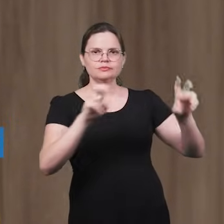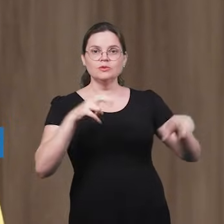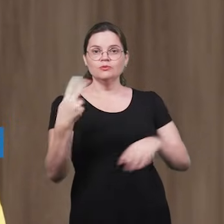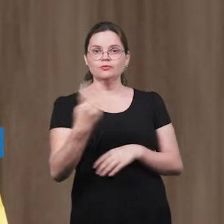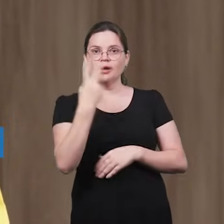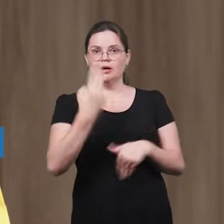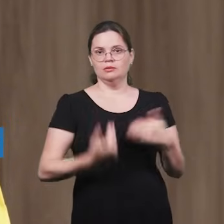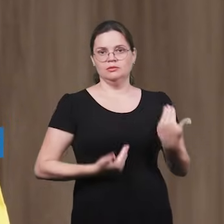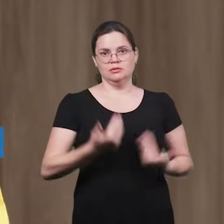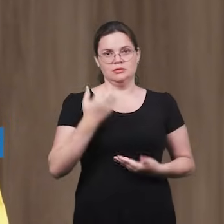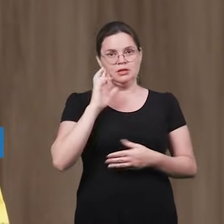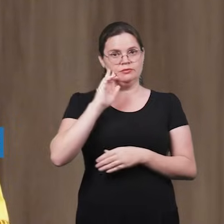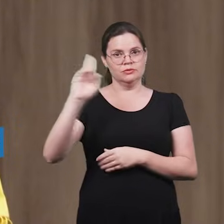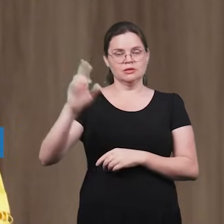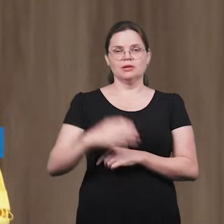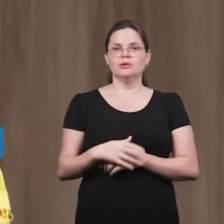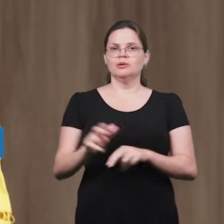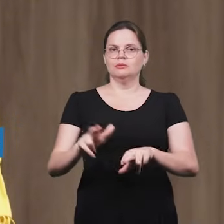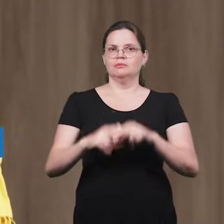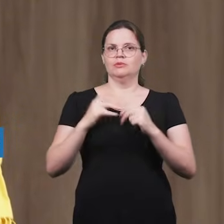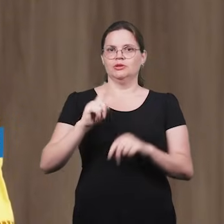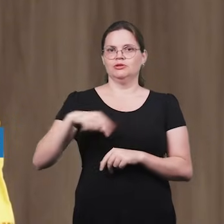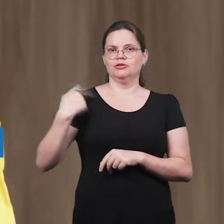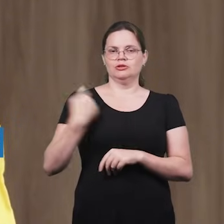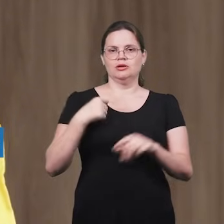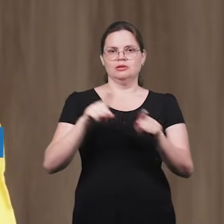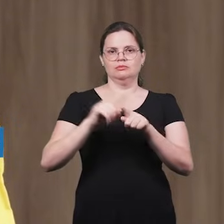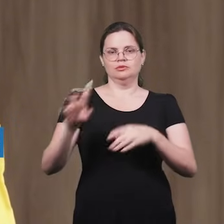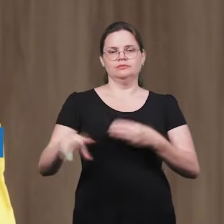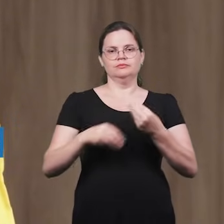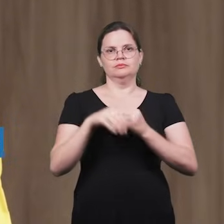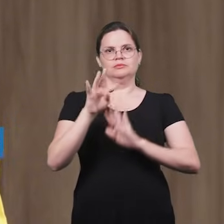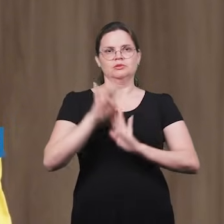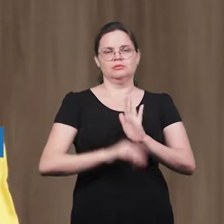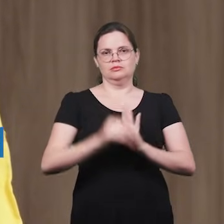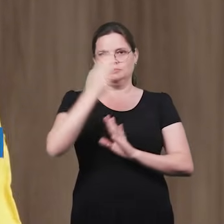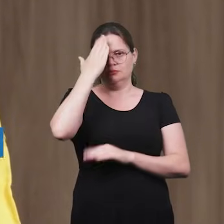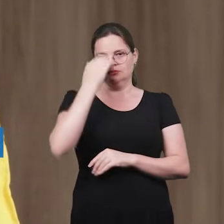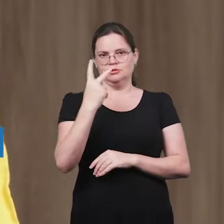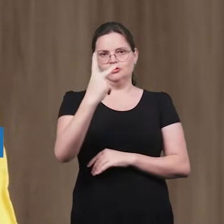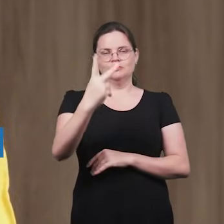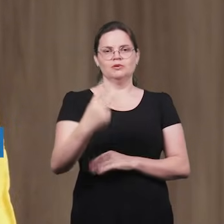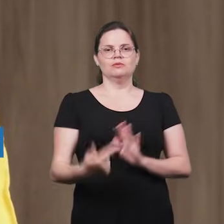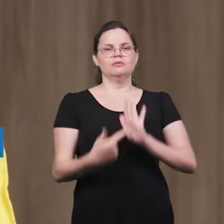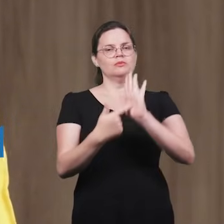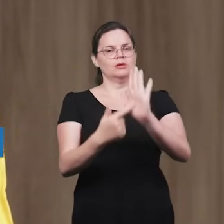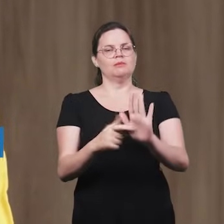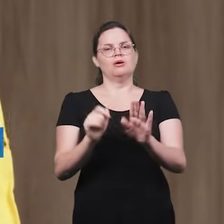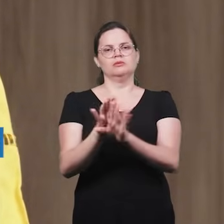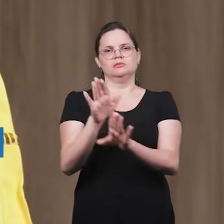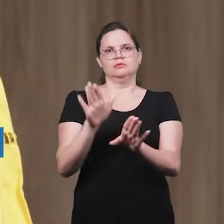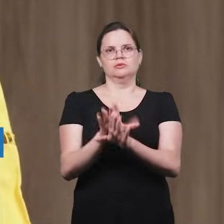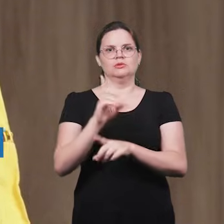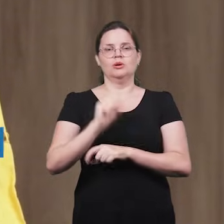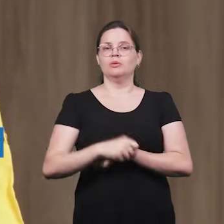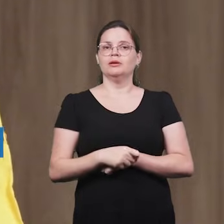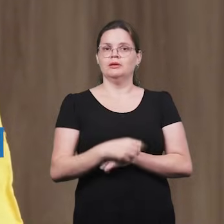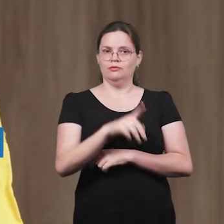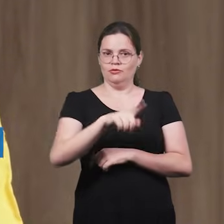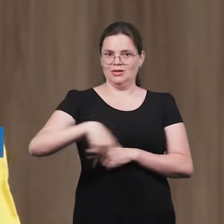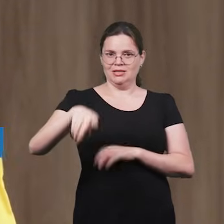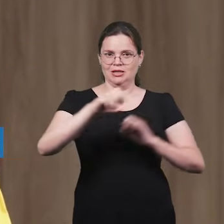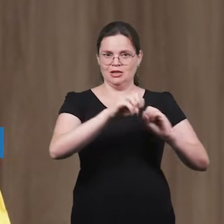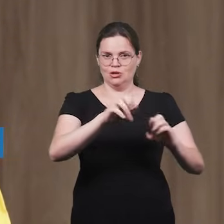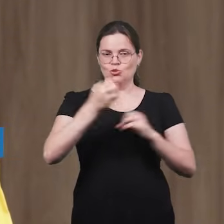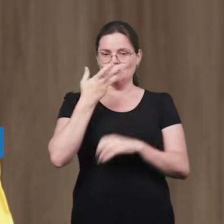nós complementamos com o texto de Provérbios que sempre orienta, né, a nossa vida como pais. Educa a criança no